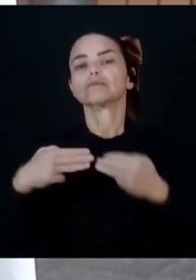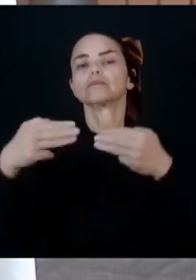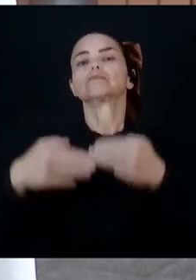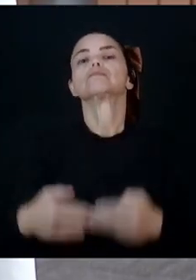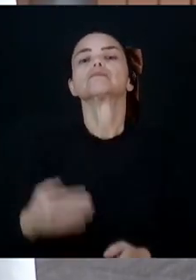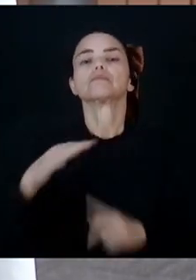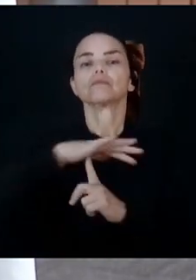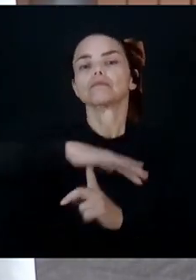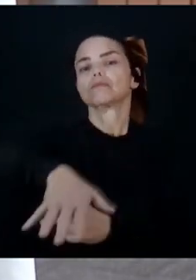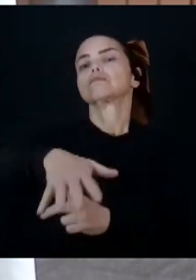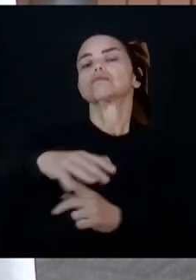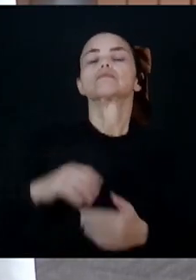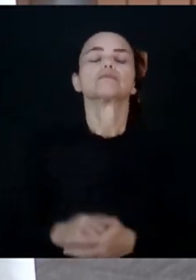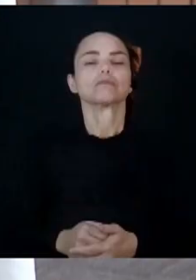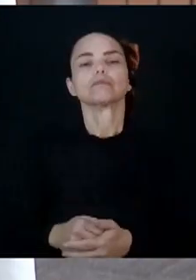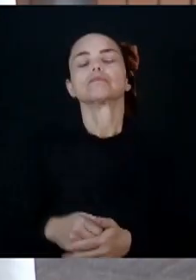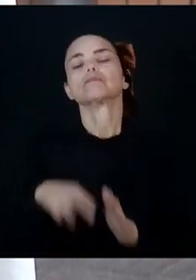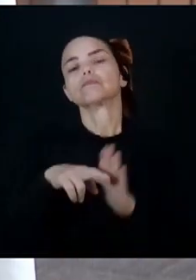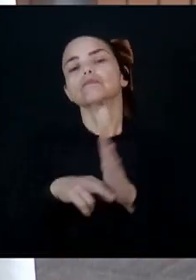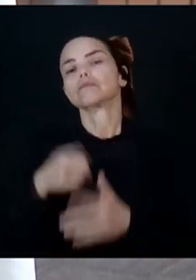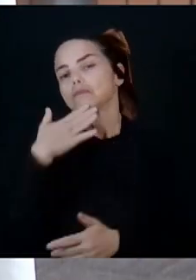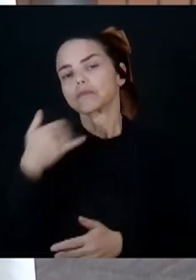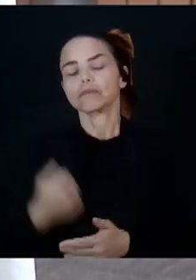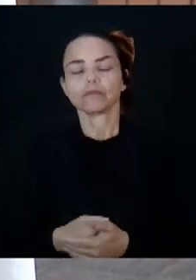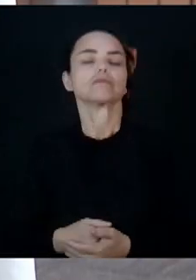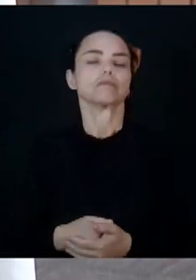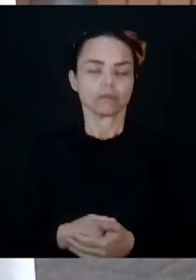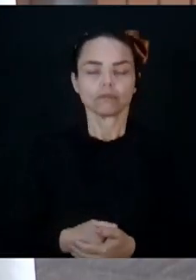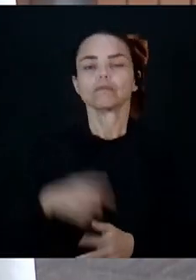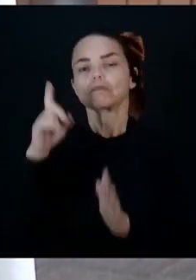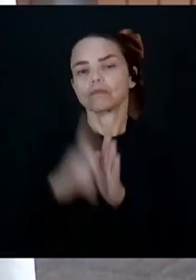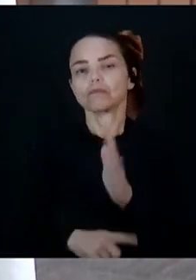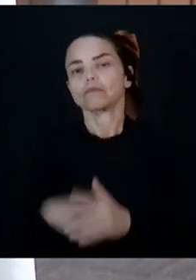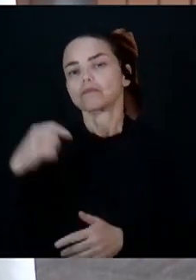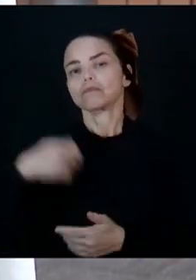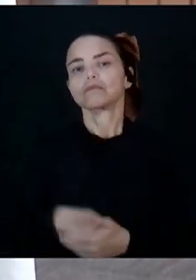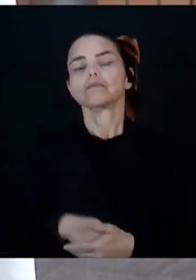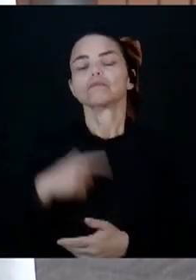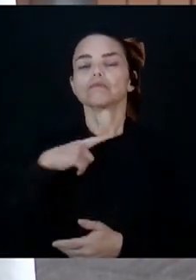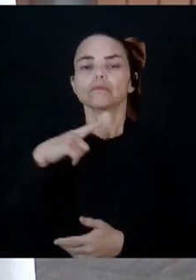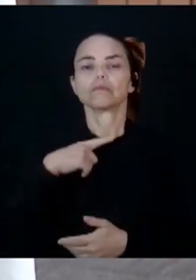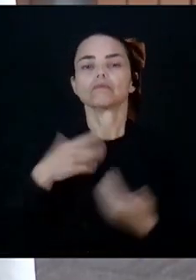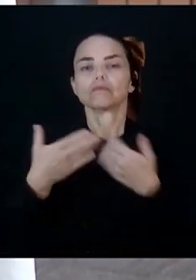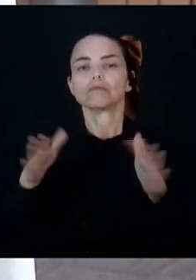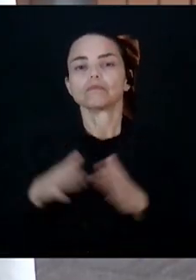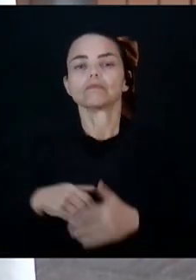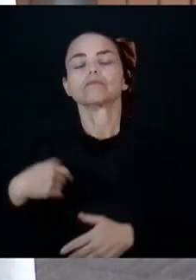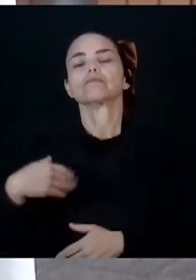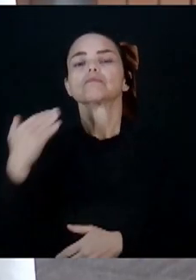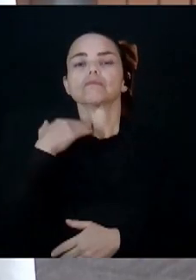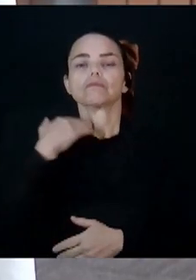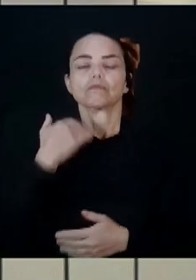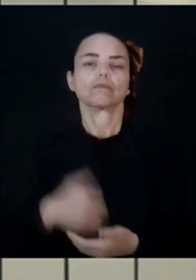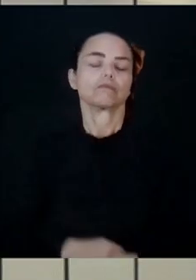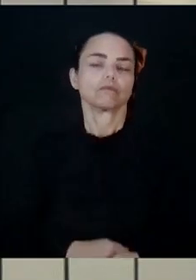várias medidas para tentar resguardar o direito das pessoas de terem agências bancárias na cidade.